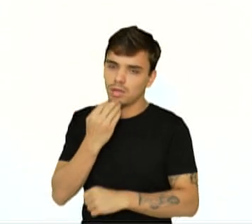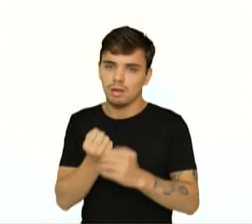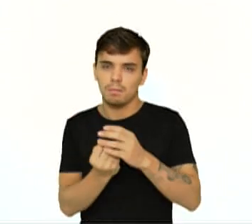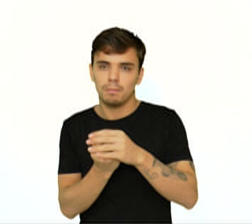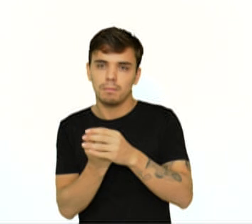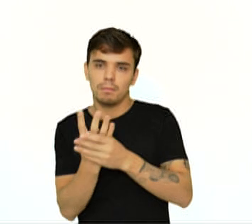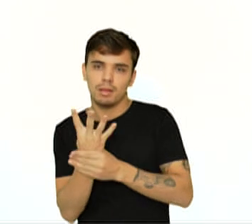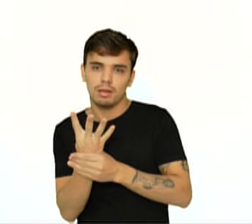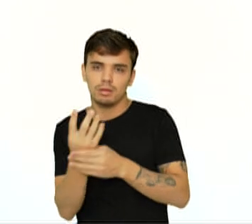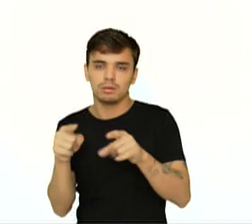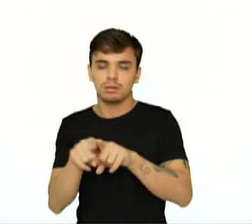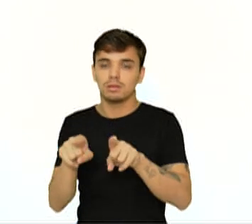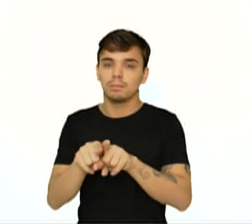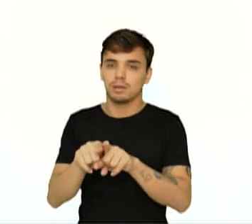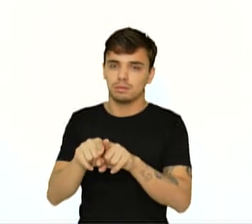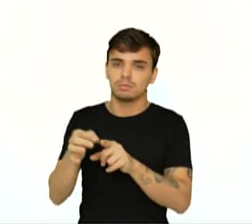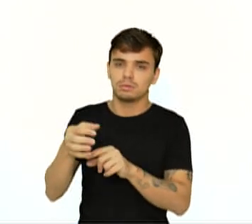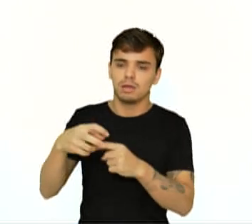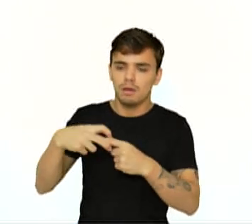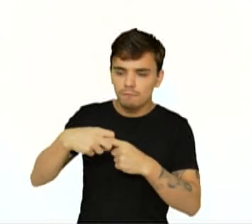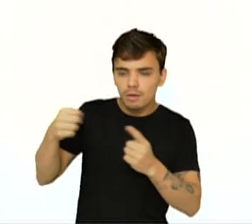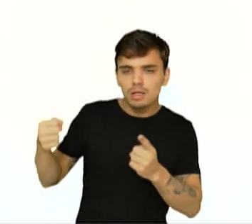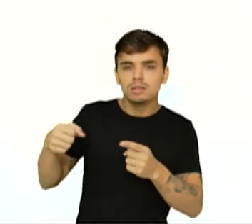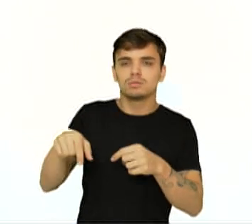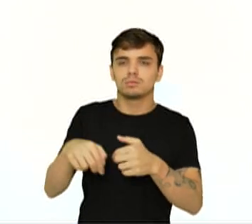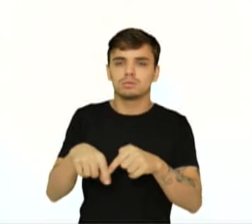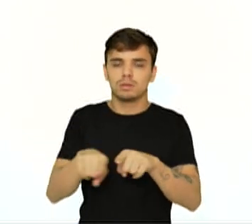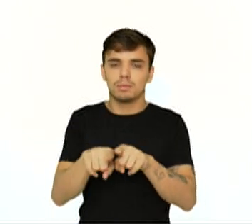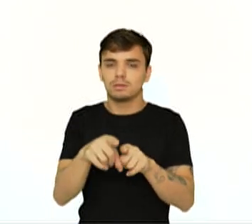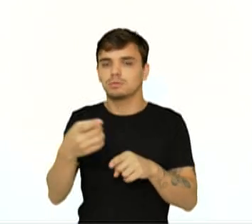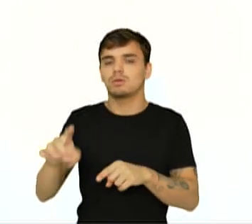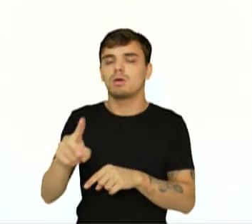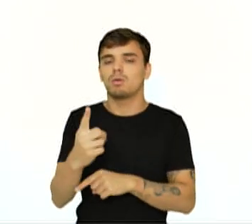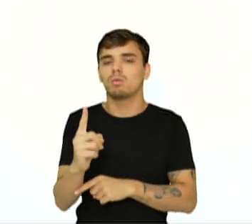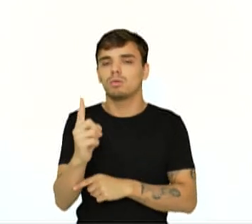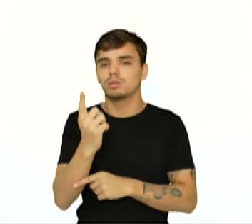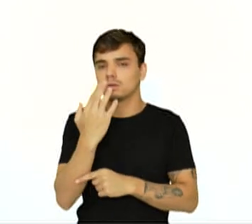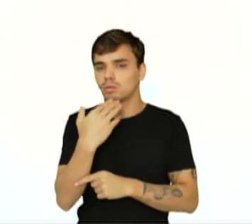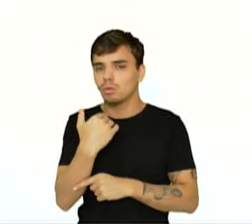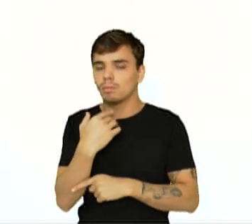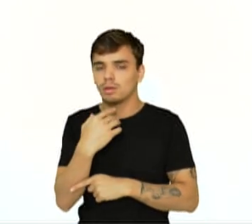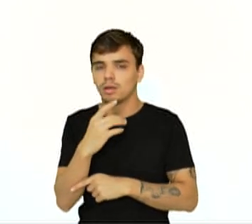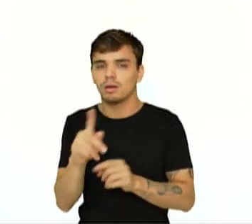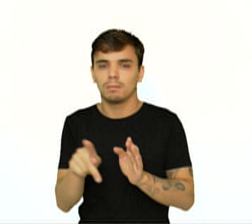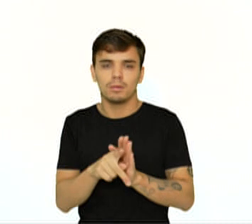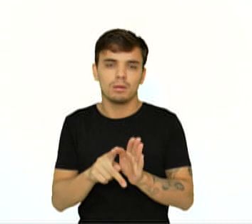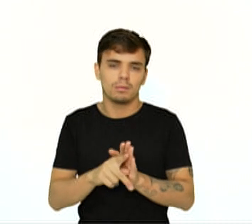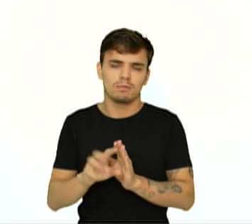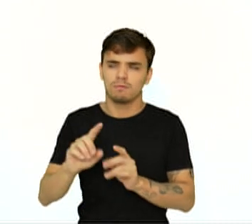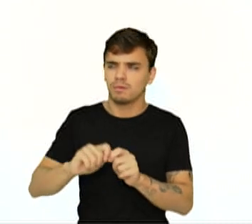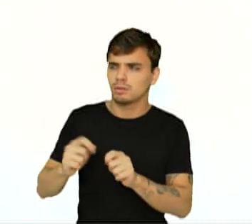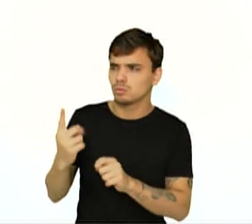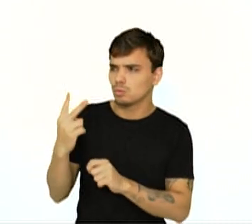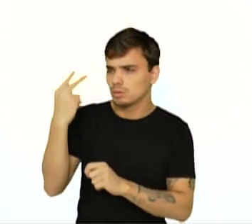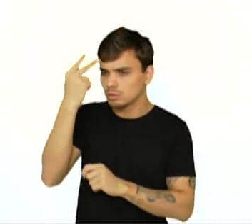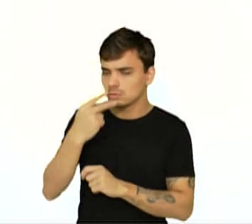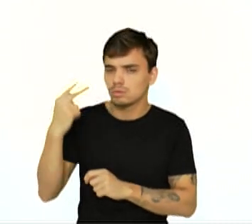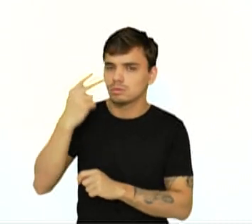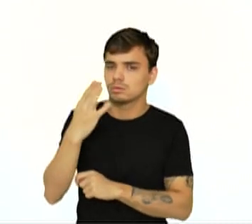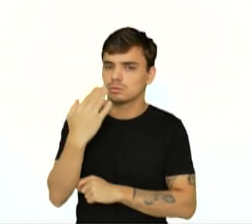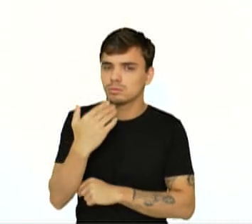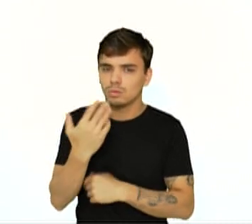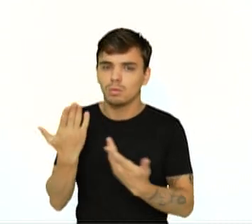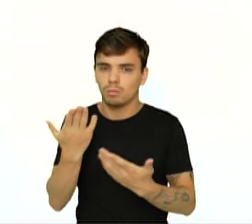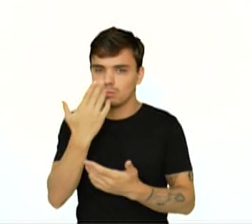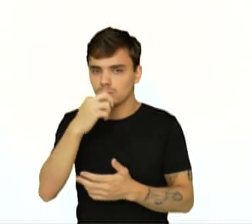frita, um refresco, ainda que, né, aunque comiste um enorme almoço há 2 horas, faz 2 horas só que